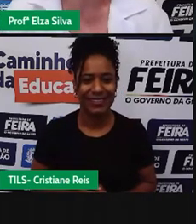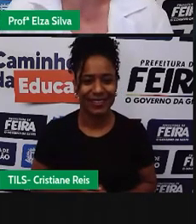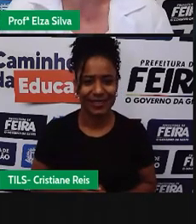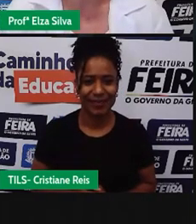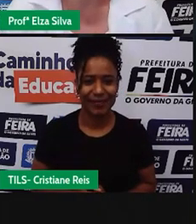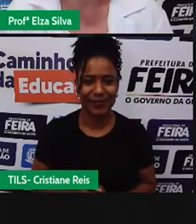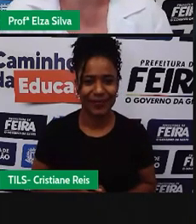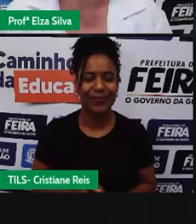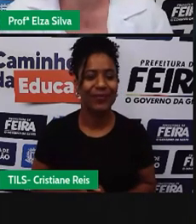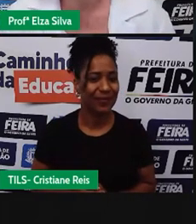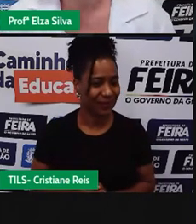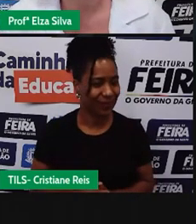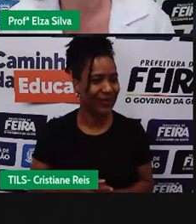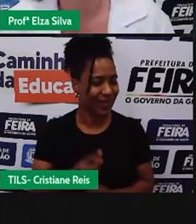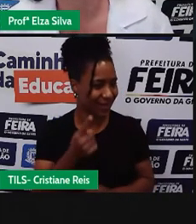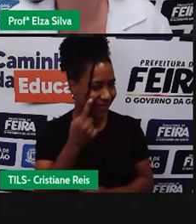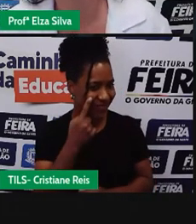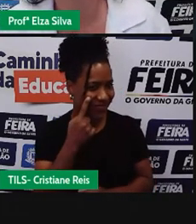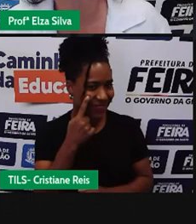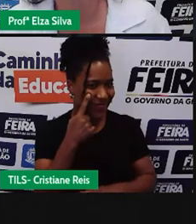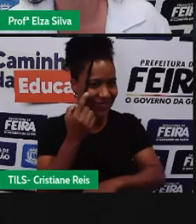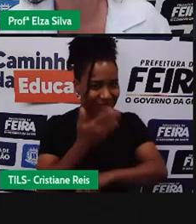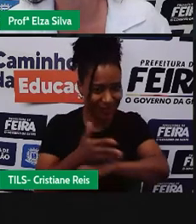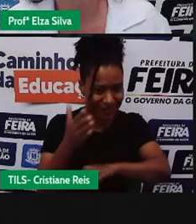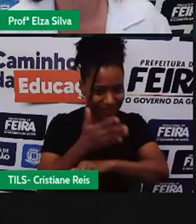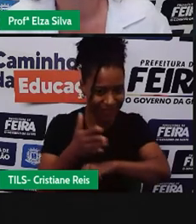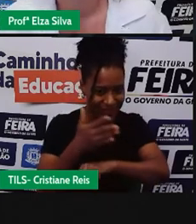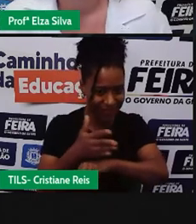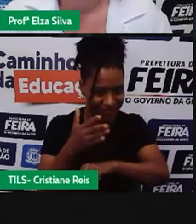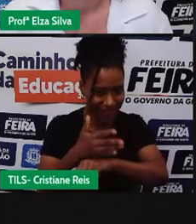Vamos colocar em prática o que aprendemos hoje?